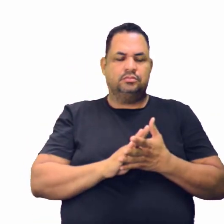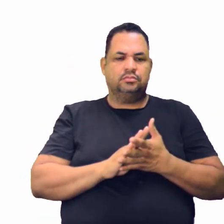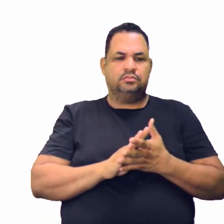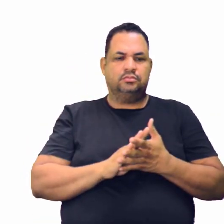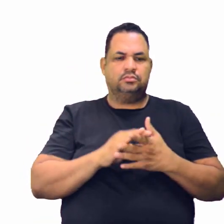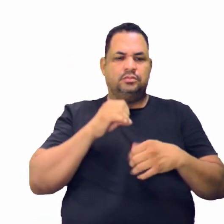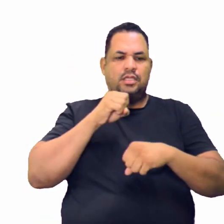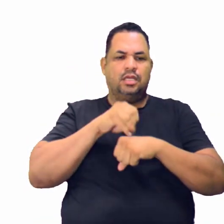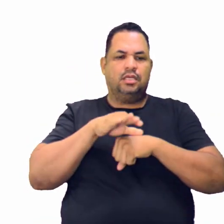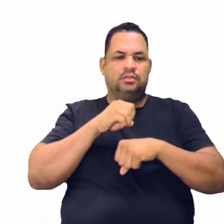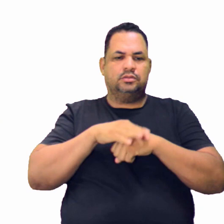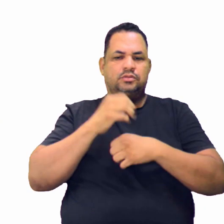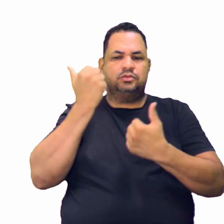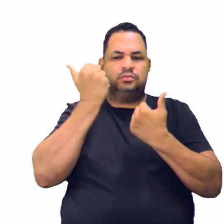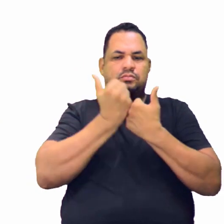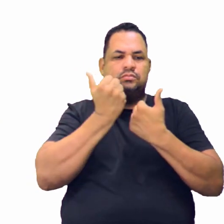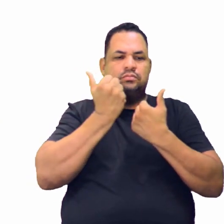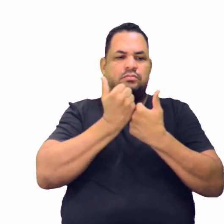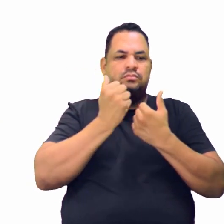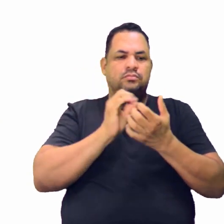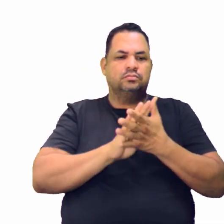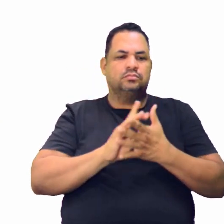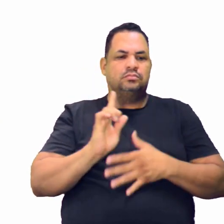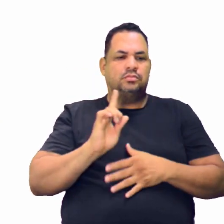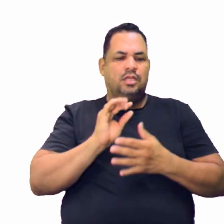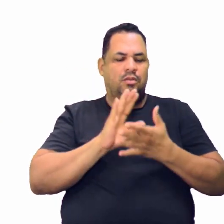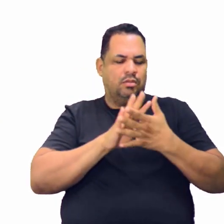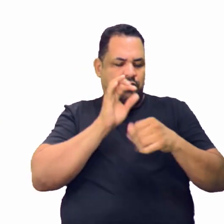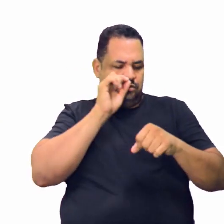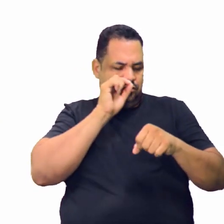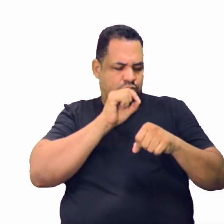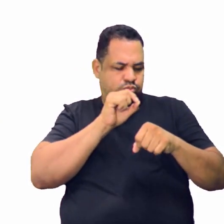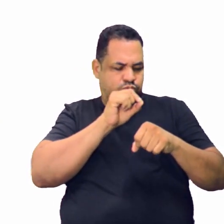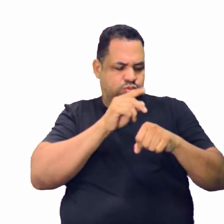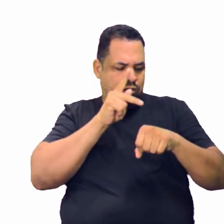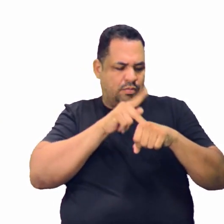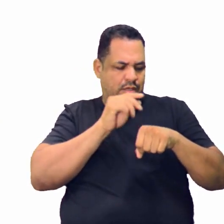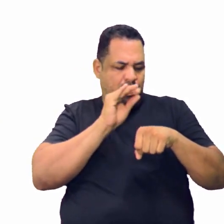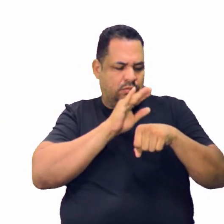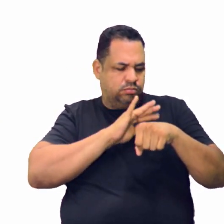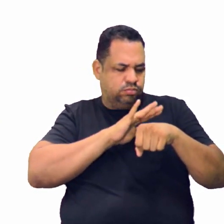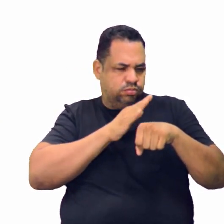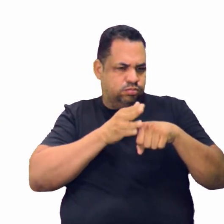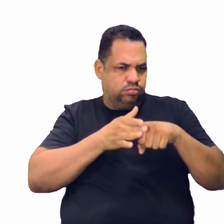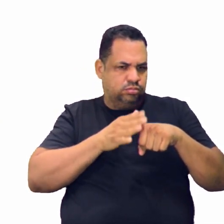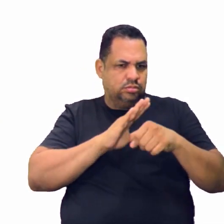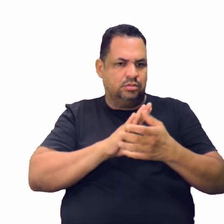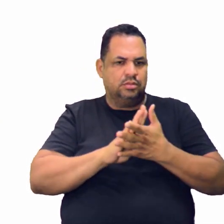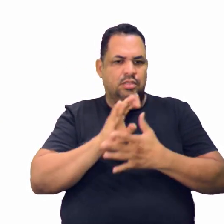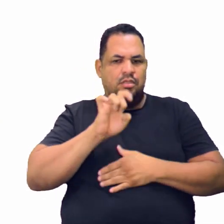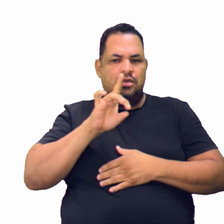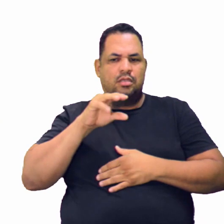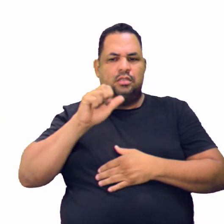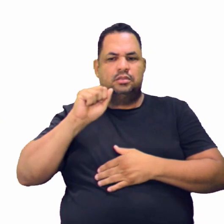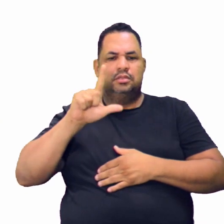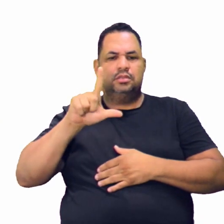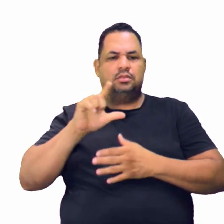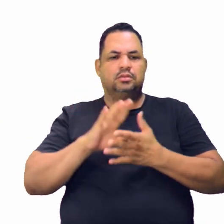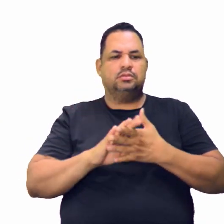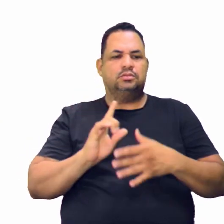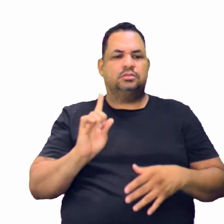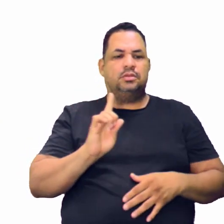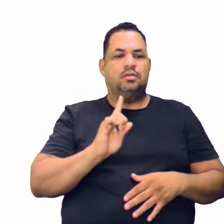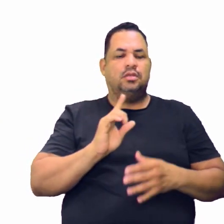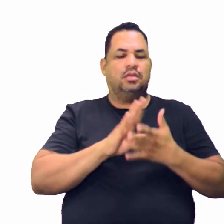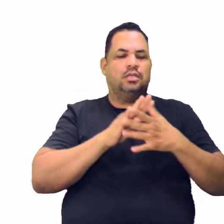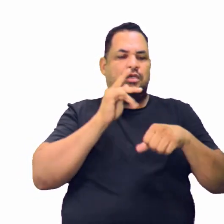aquela substituição. Não era diamante nem rubi, senão cristal. Ó, não era